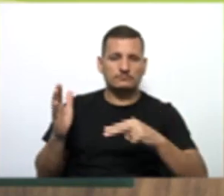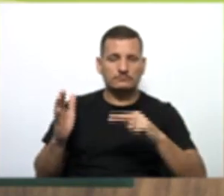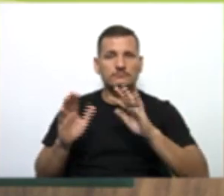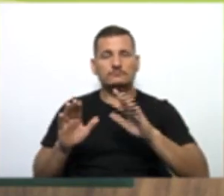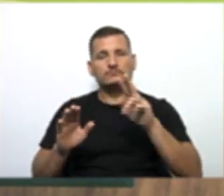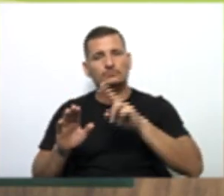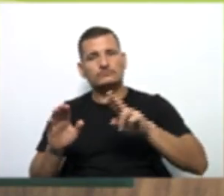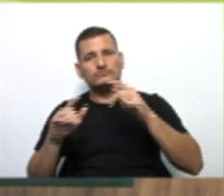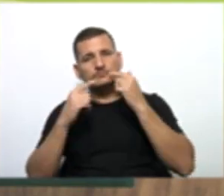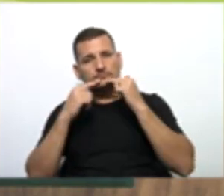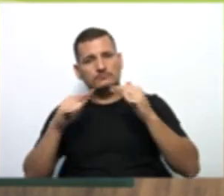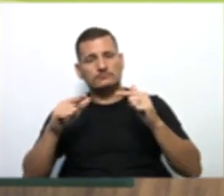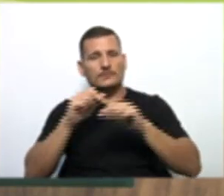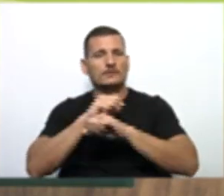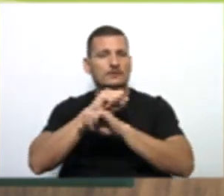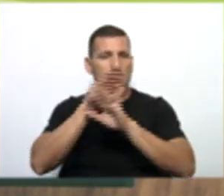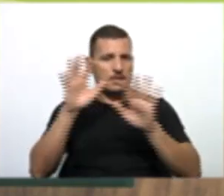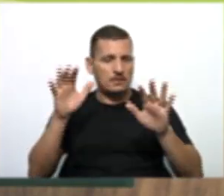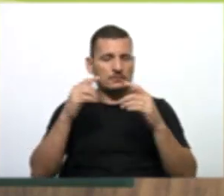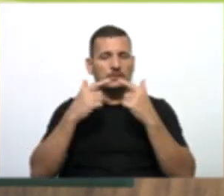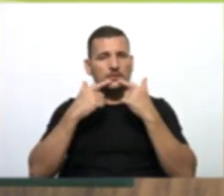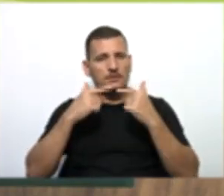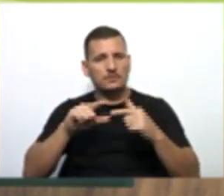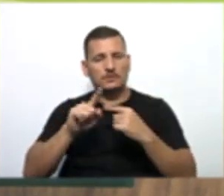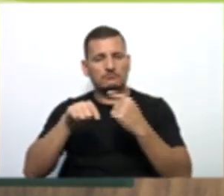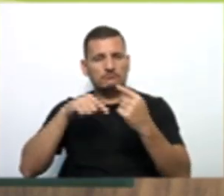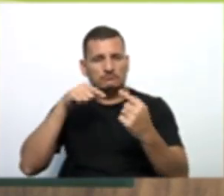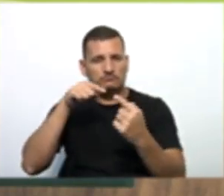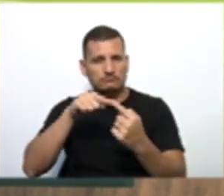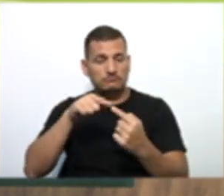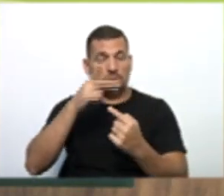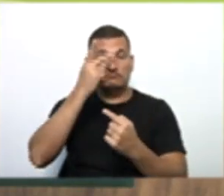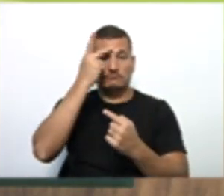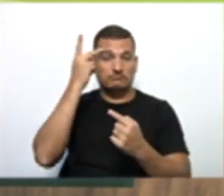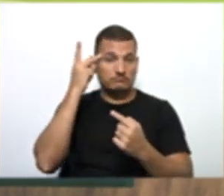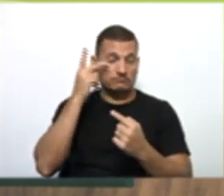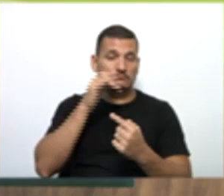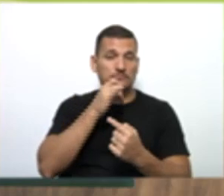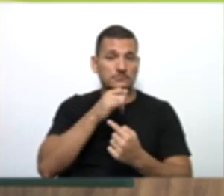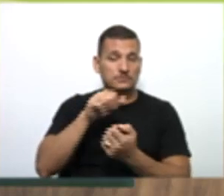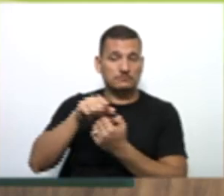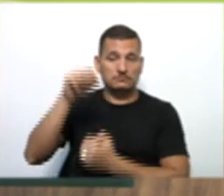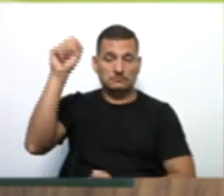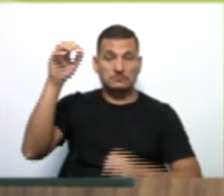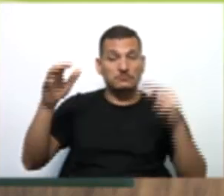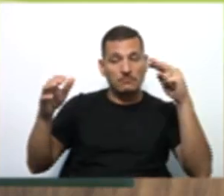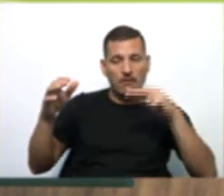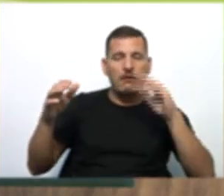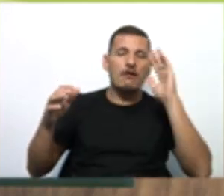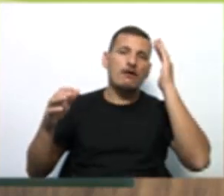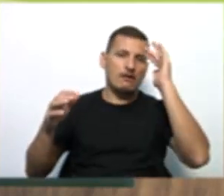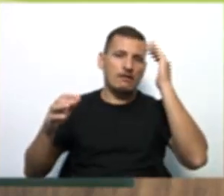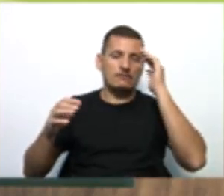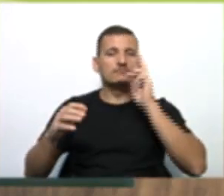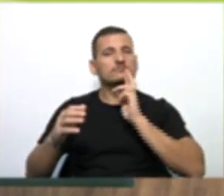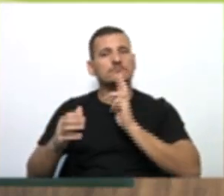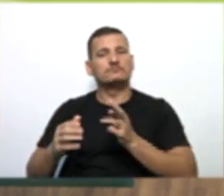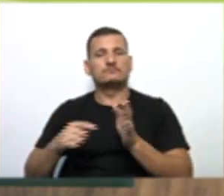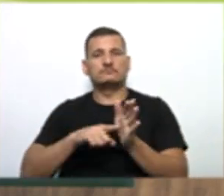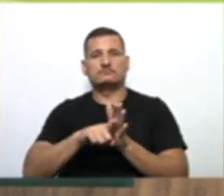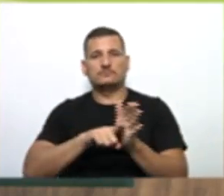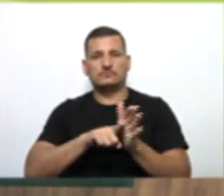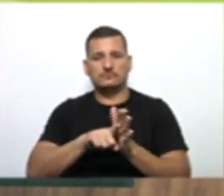linguagem clara, uma linguagem objetiva, né, para que as pessoas que forem ler o banner possam compreender o resultado da pesquisa,